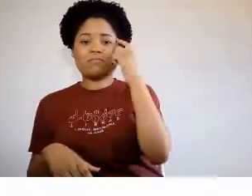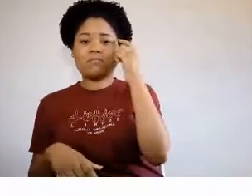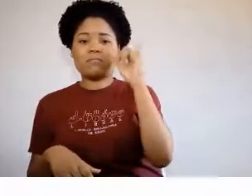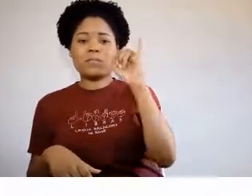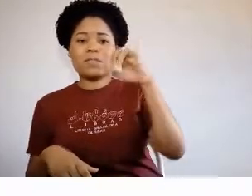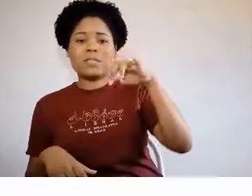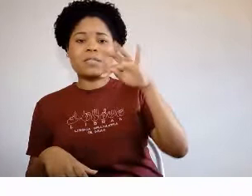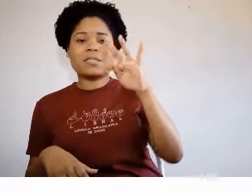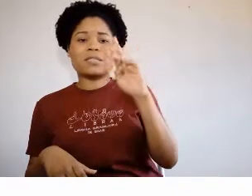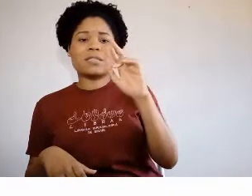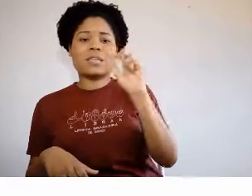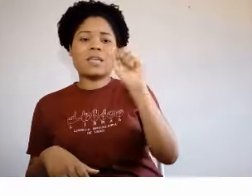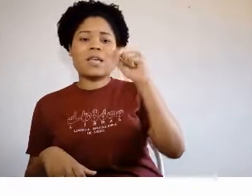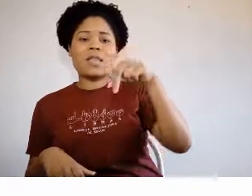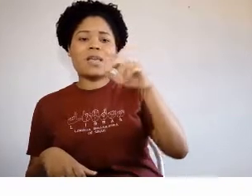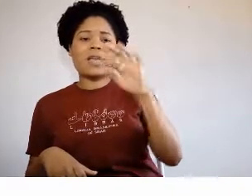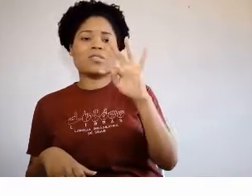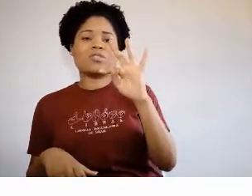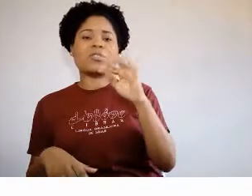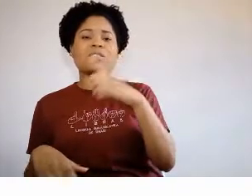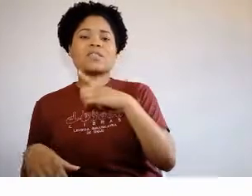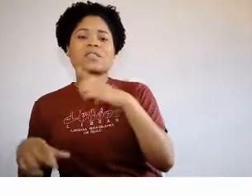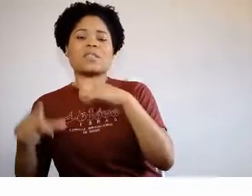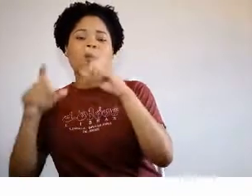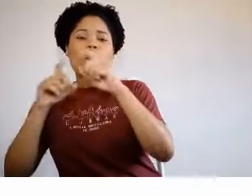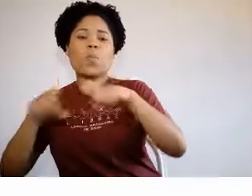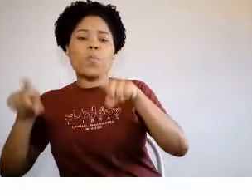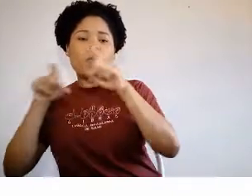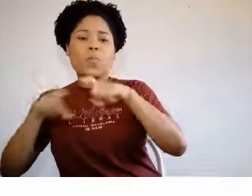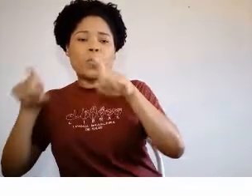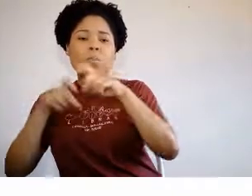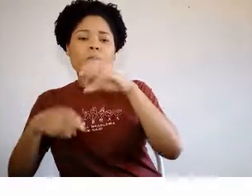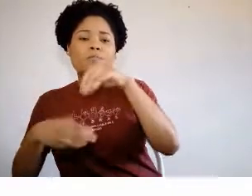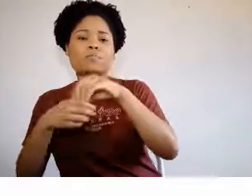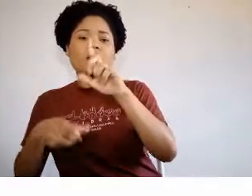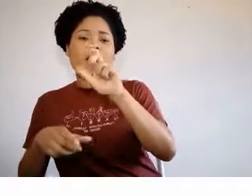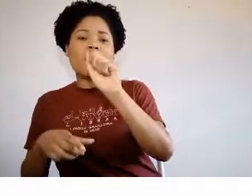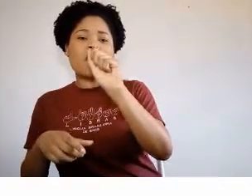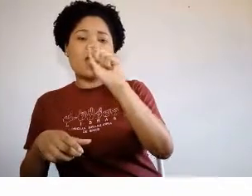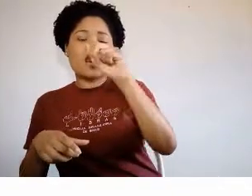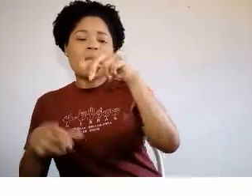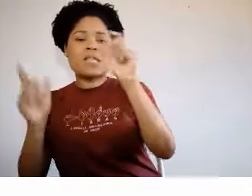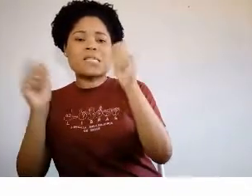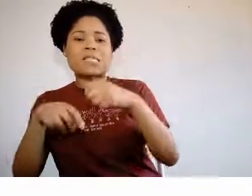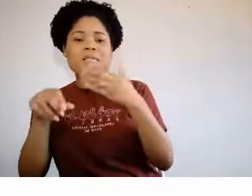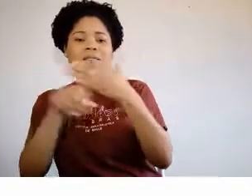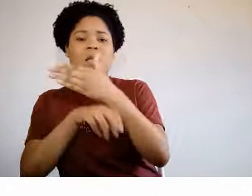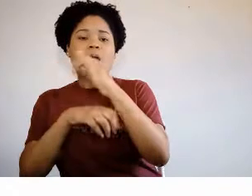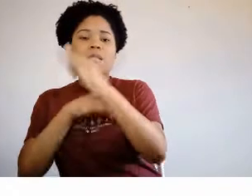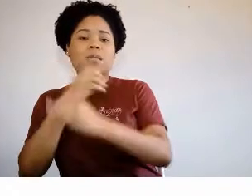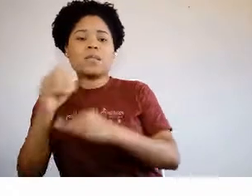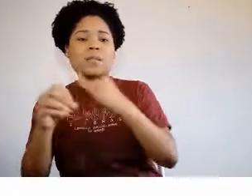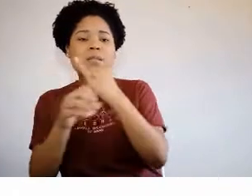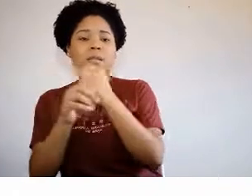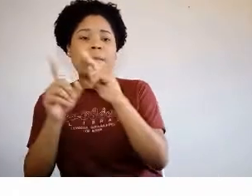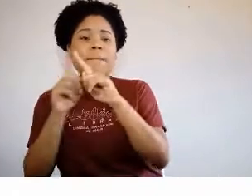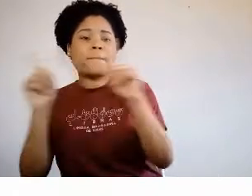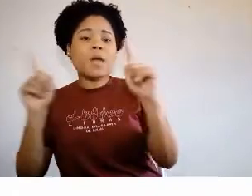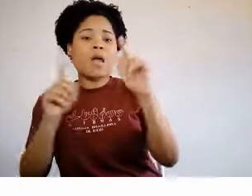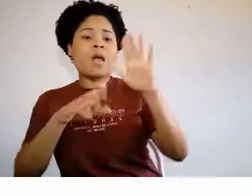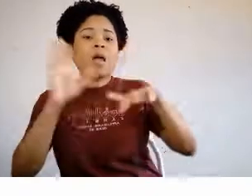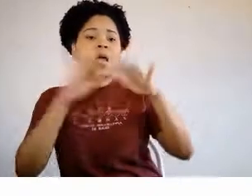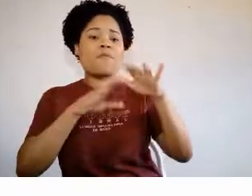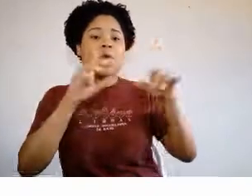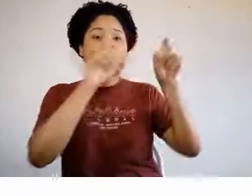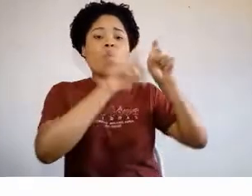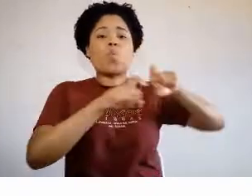pensar na intranet. Dos computadores que nós temos dentro da rede LAN, nós conseguimos acessar a internet. Mas lá